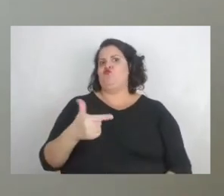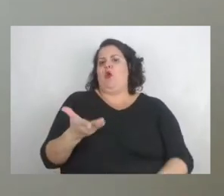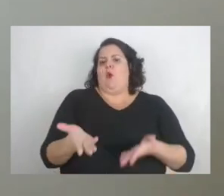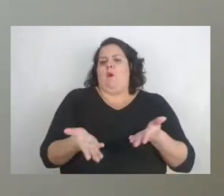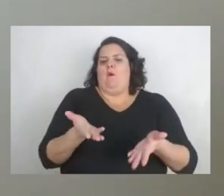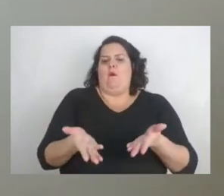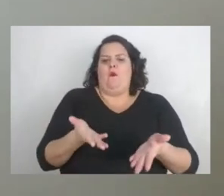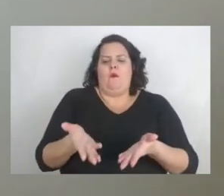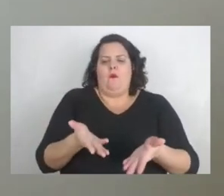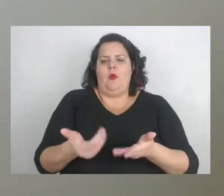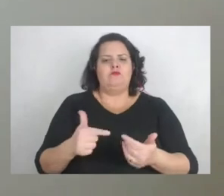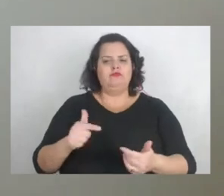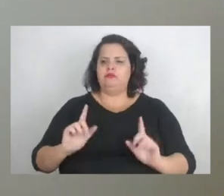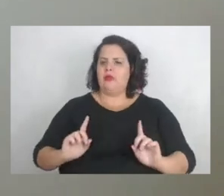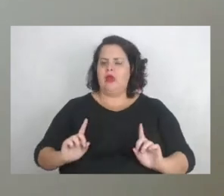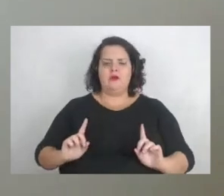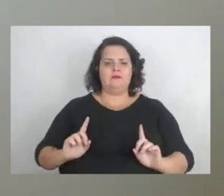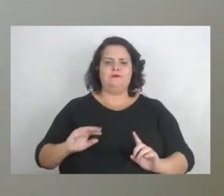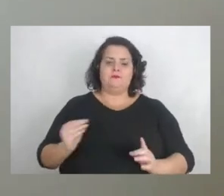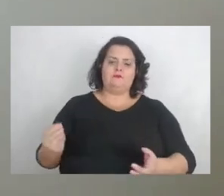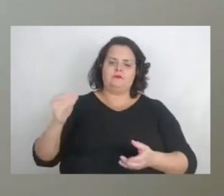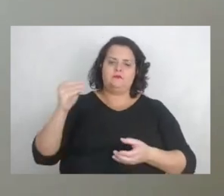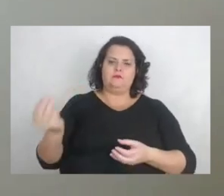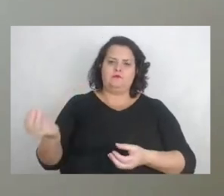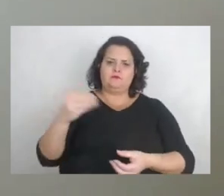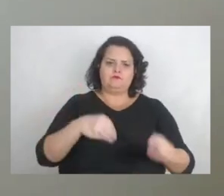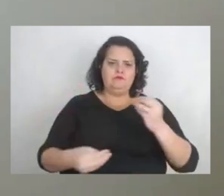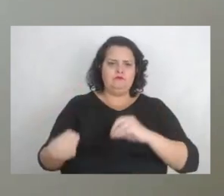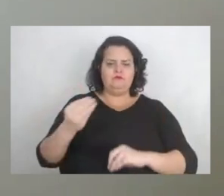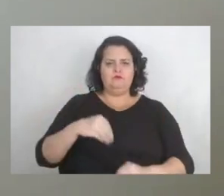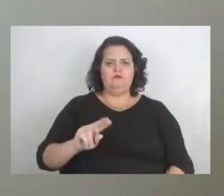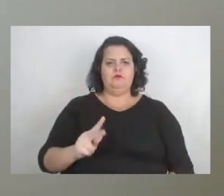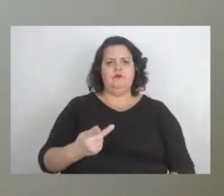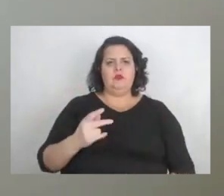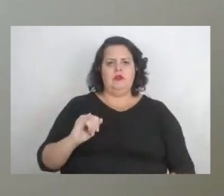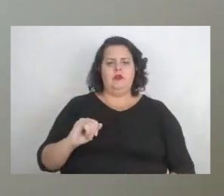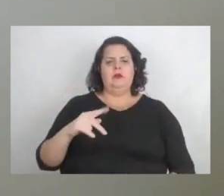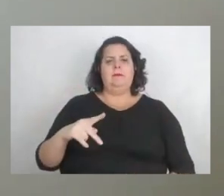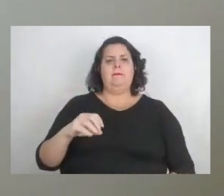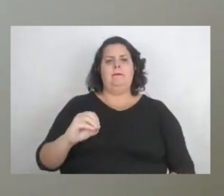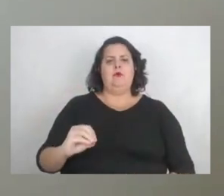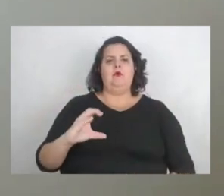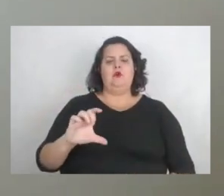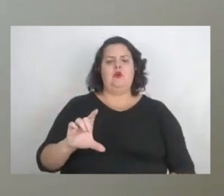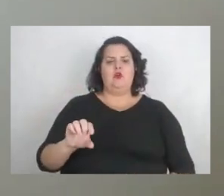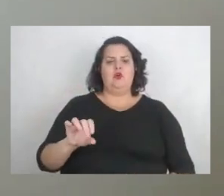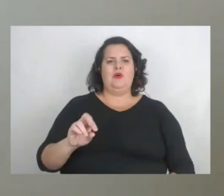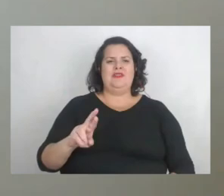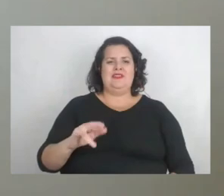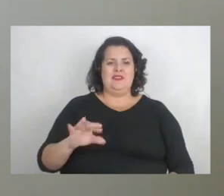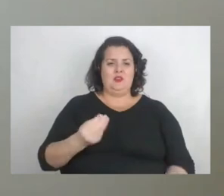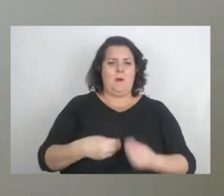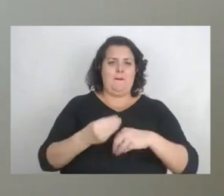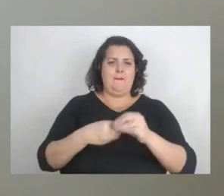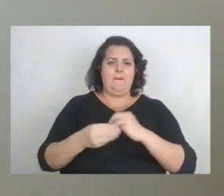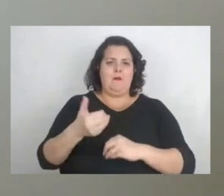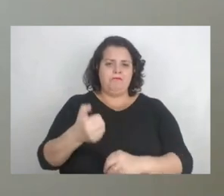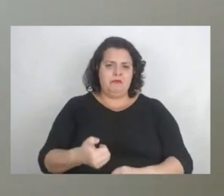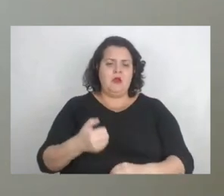hipoclorito, você pode, juntamente ali com aqueles, os dejetos, né, eles podem produzir espécies até